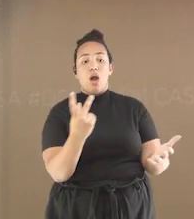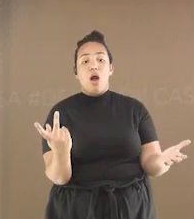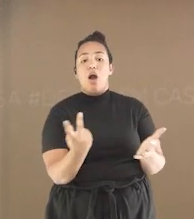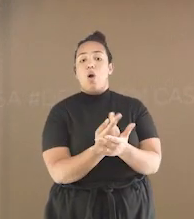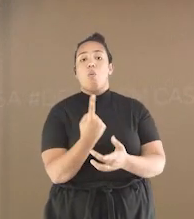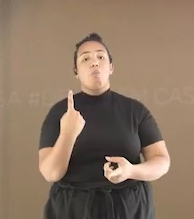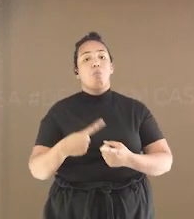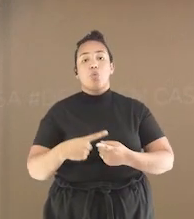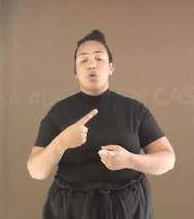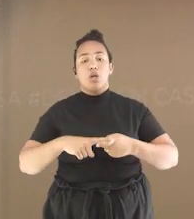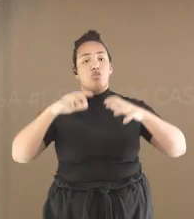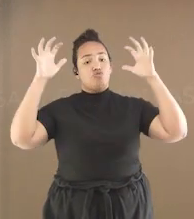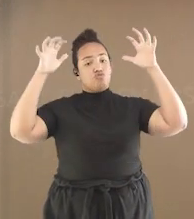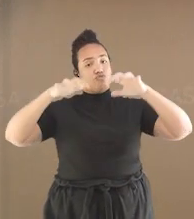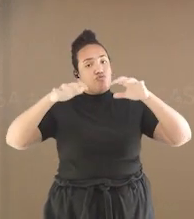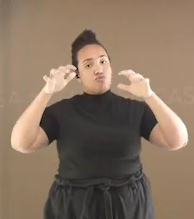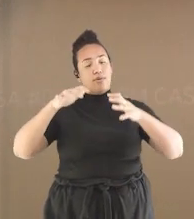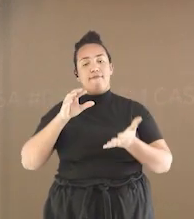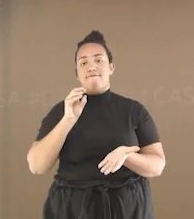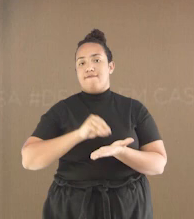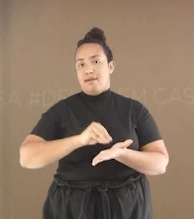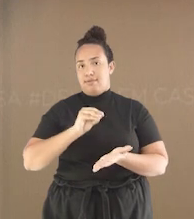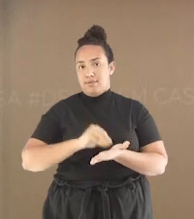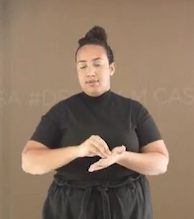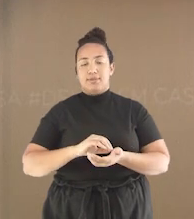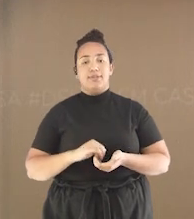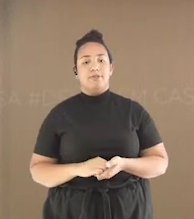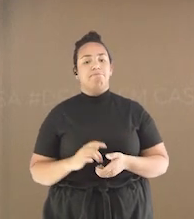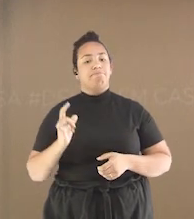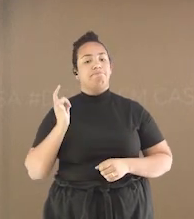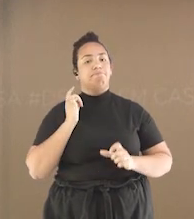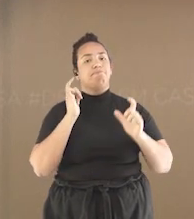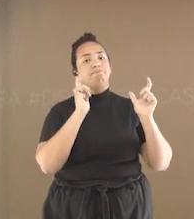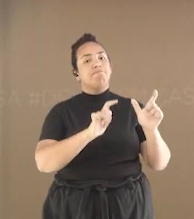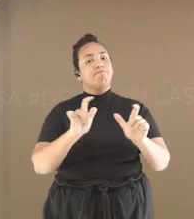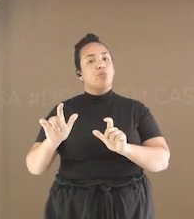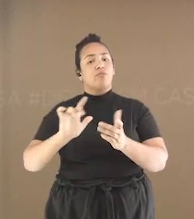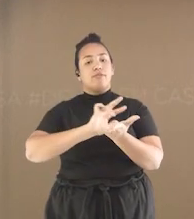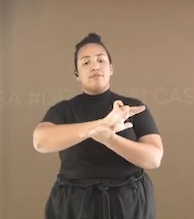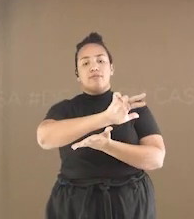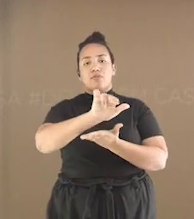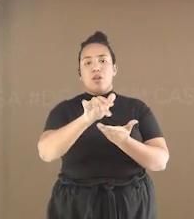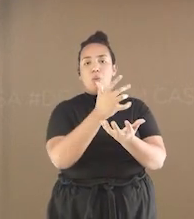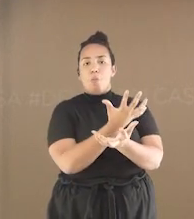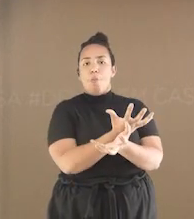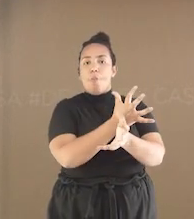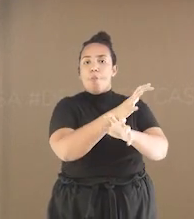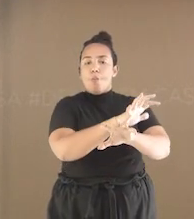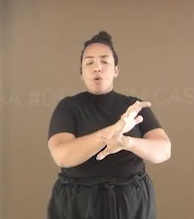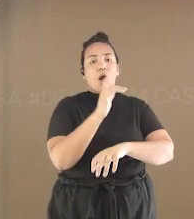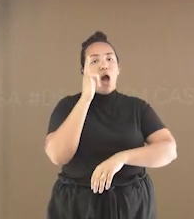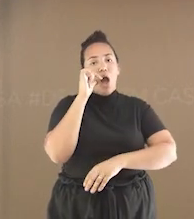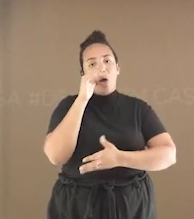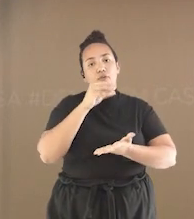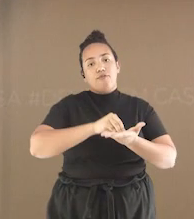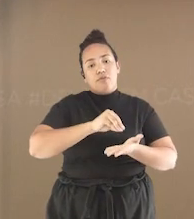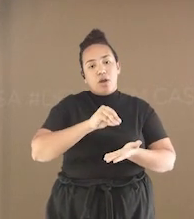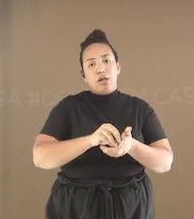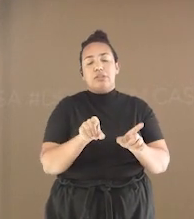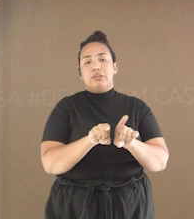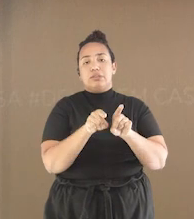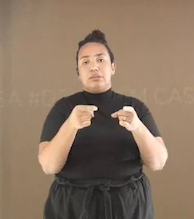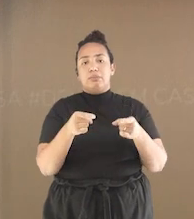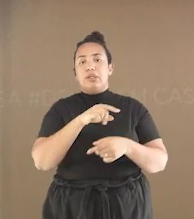por conta da falta de chuva. Em muitos lugares do sertão, pessoas têm dificuldade de acesso à água. Os